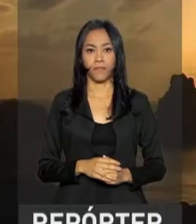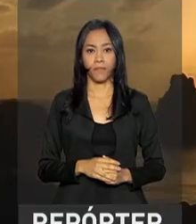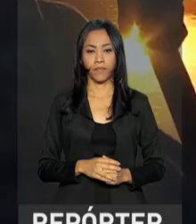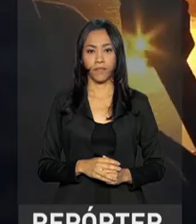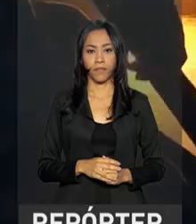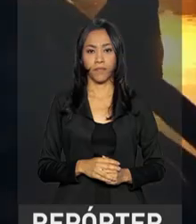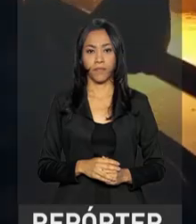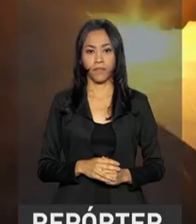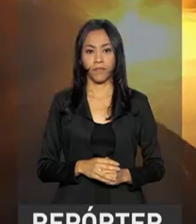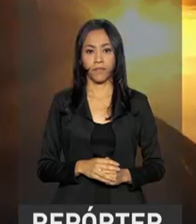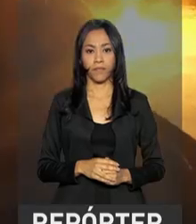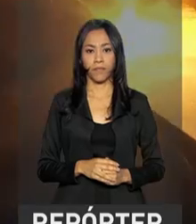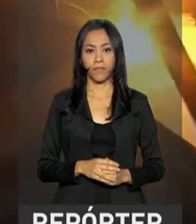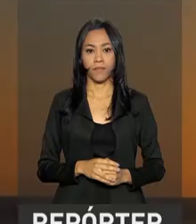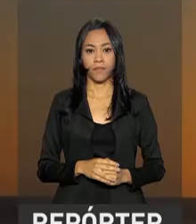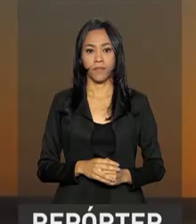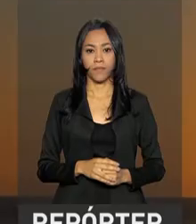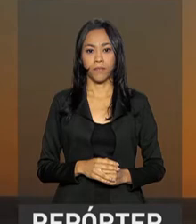brasil